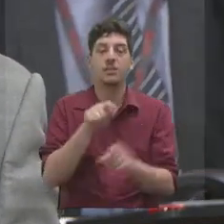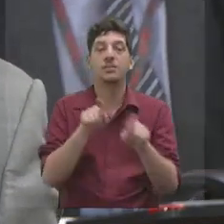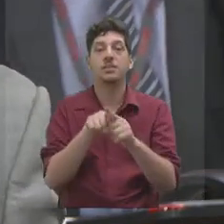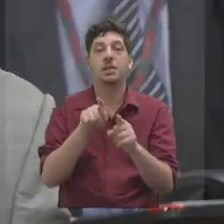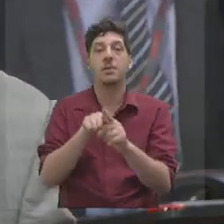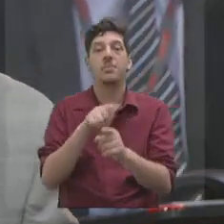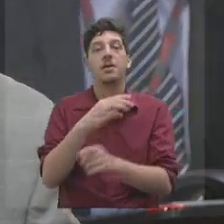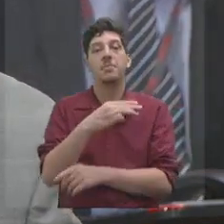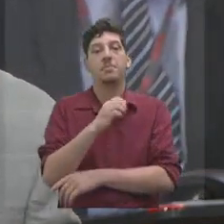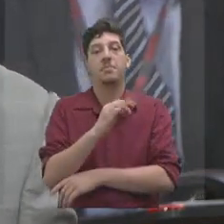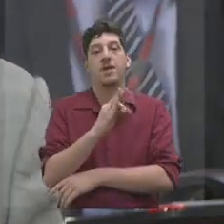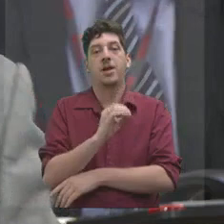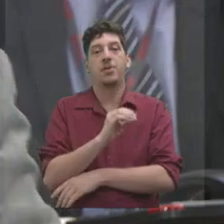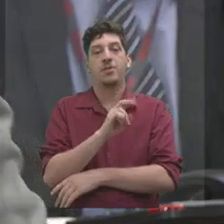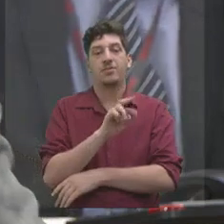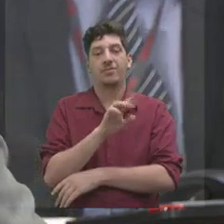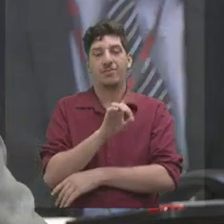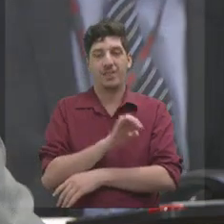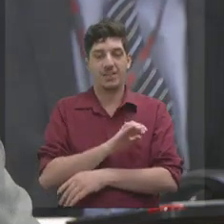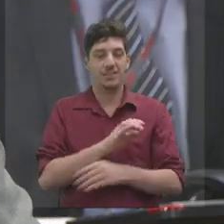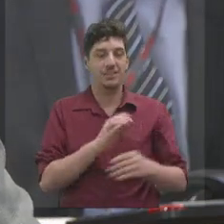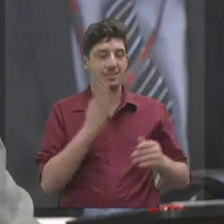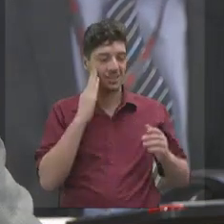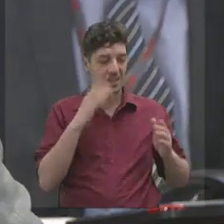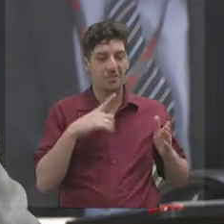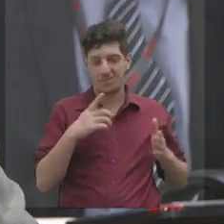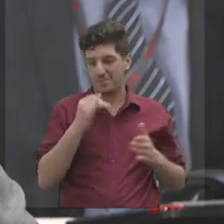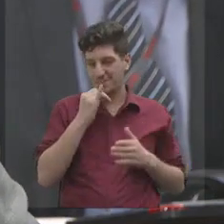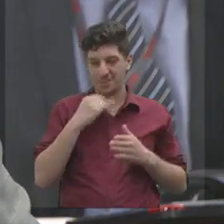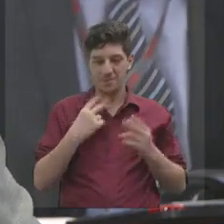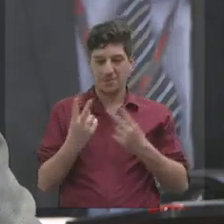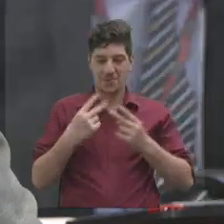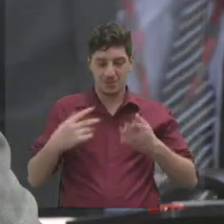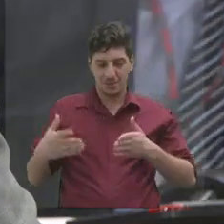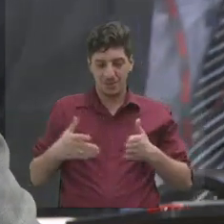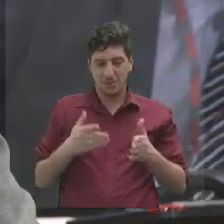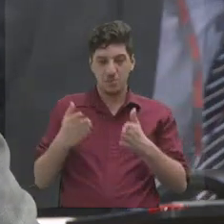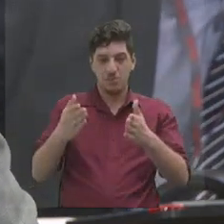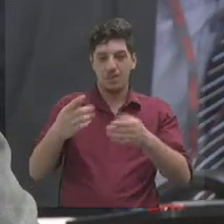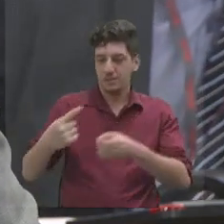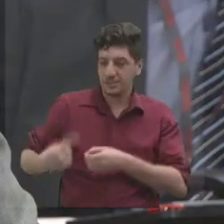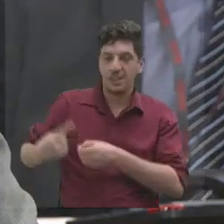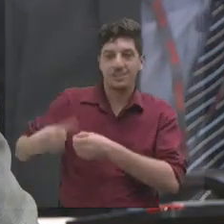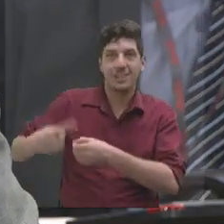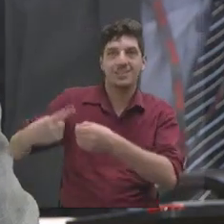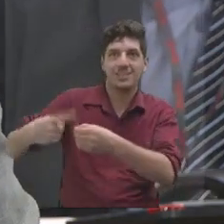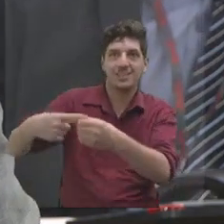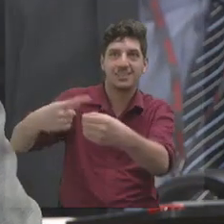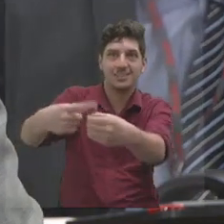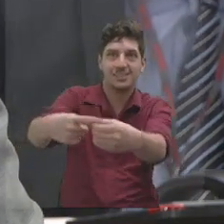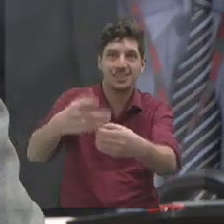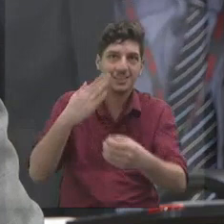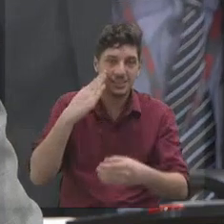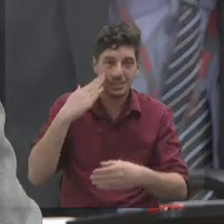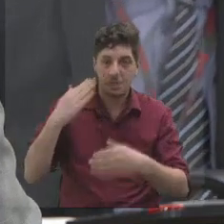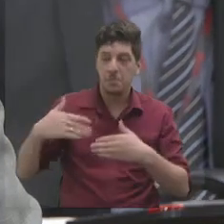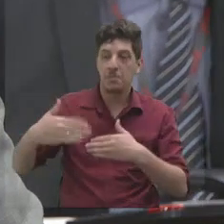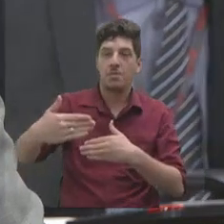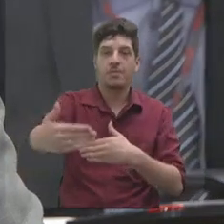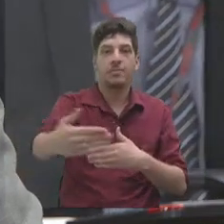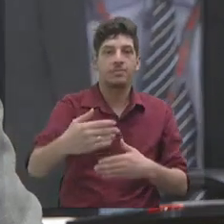né nossa Monte Azul Espinosa Porteirinha realmente uma uma estrada muito importante